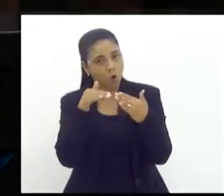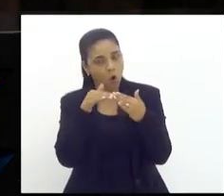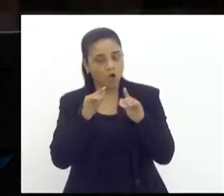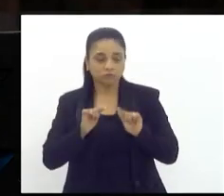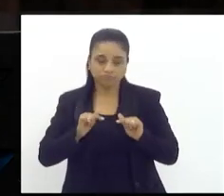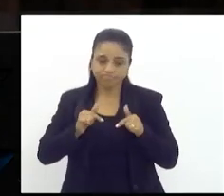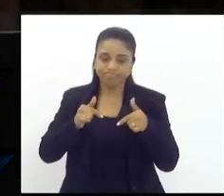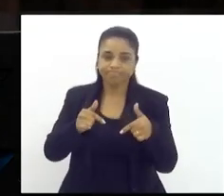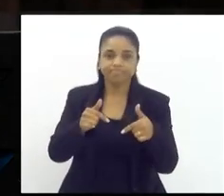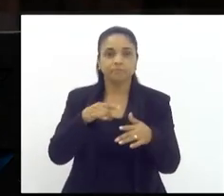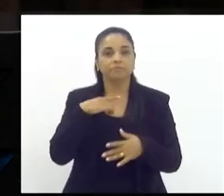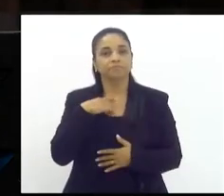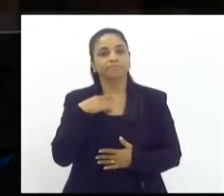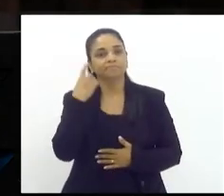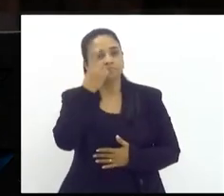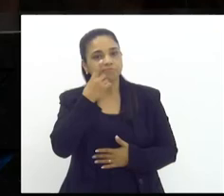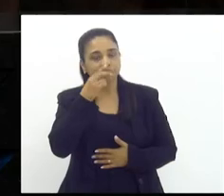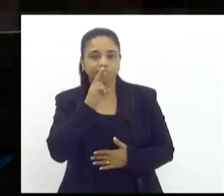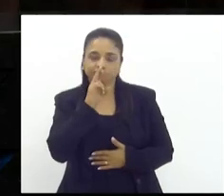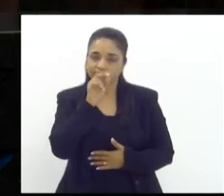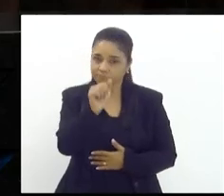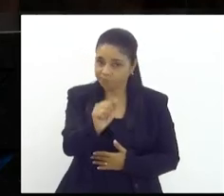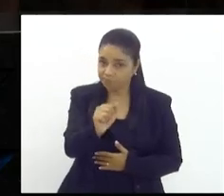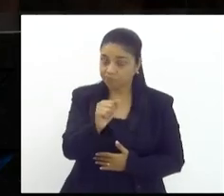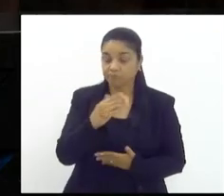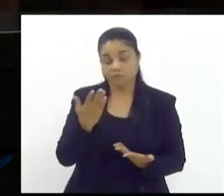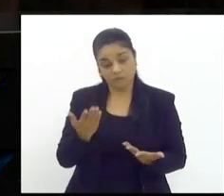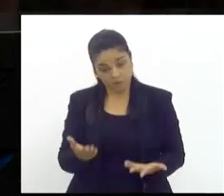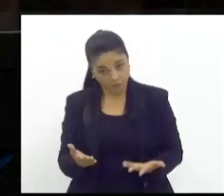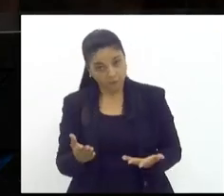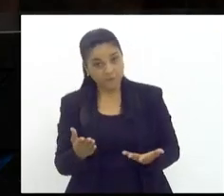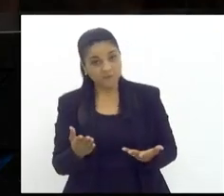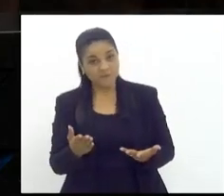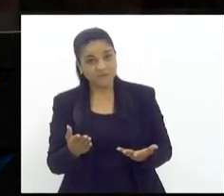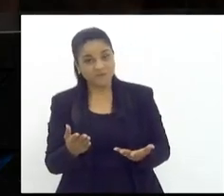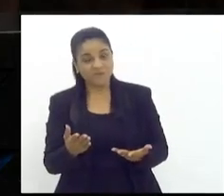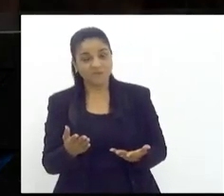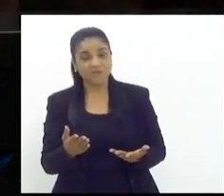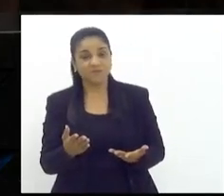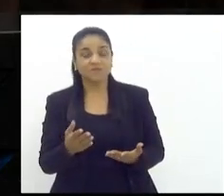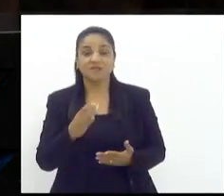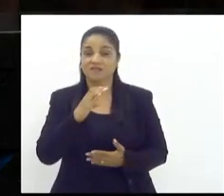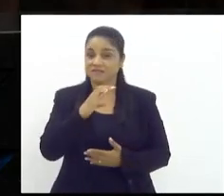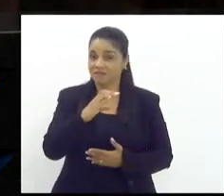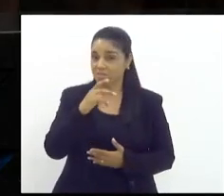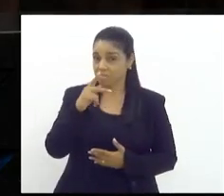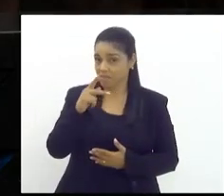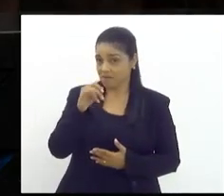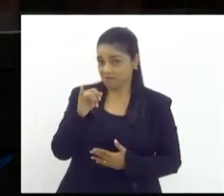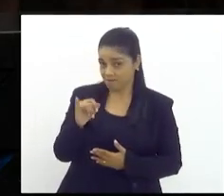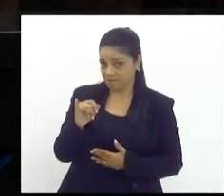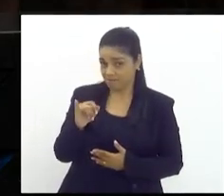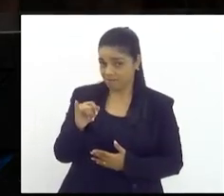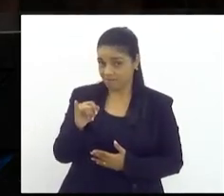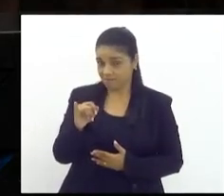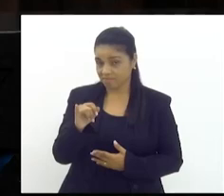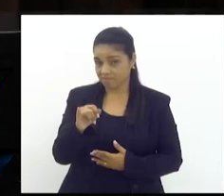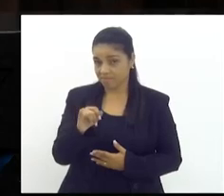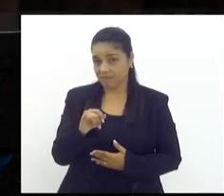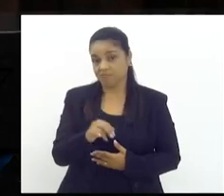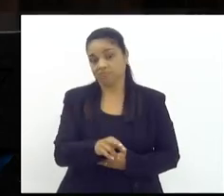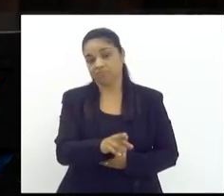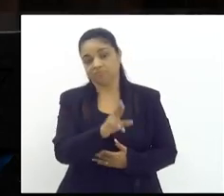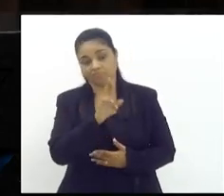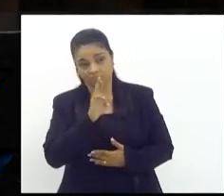do deputado Rodrigo Amorim espero que a CPI nas